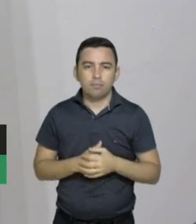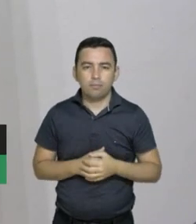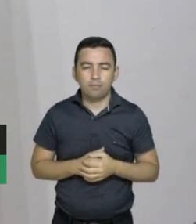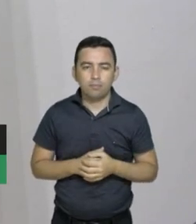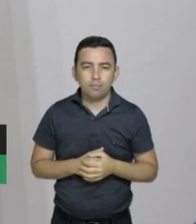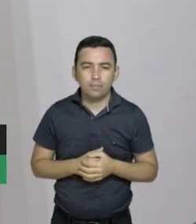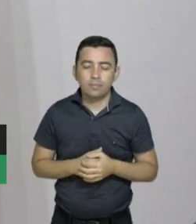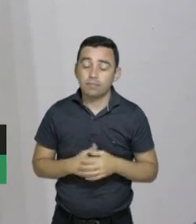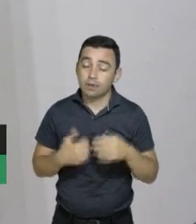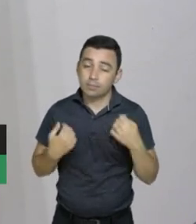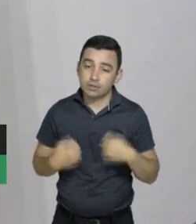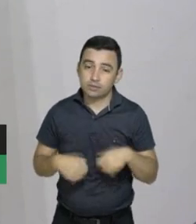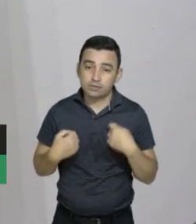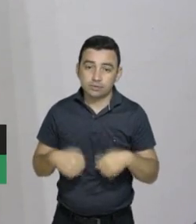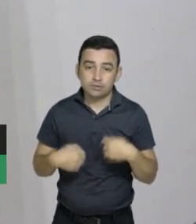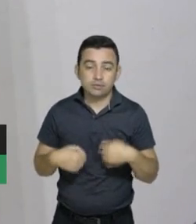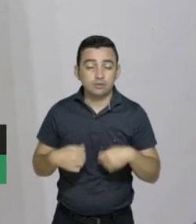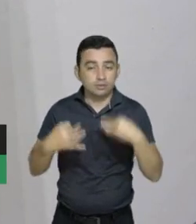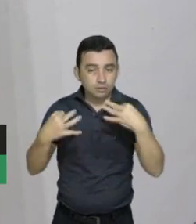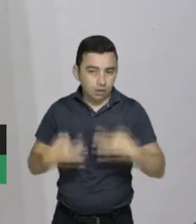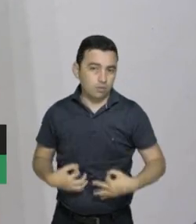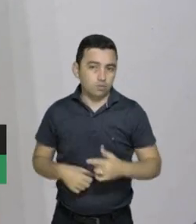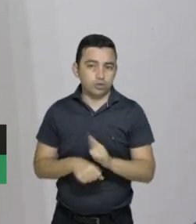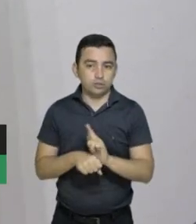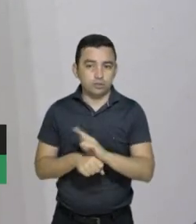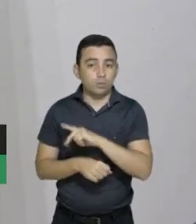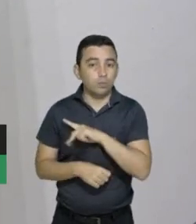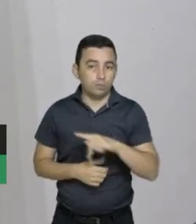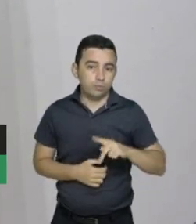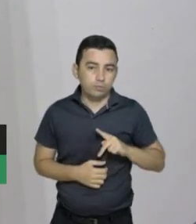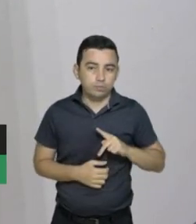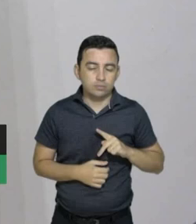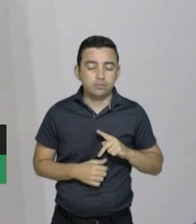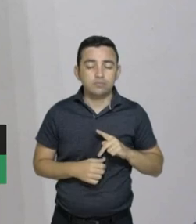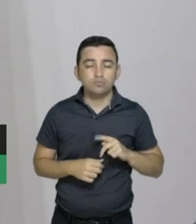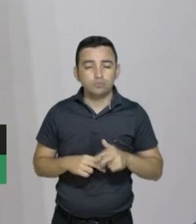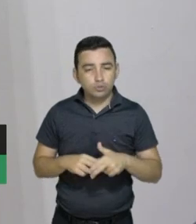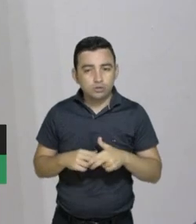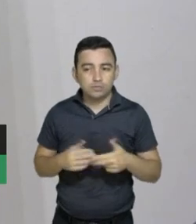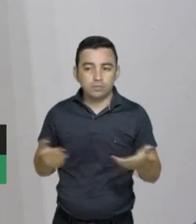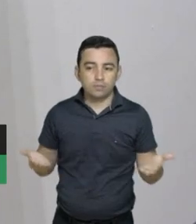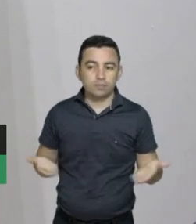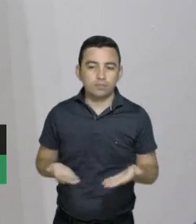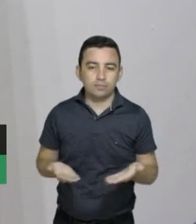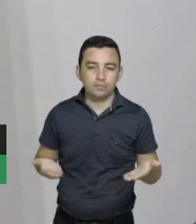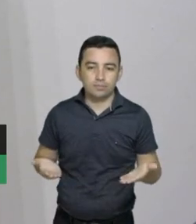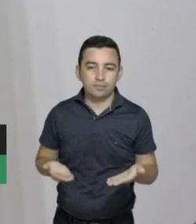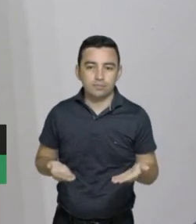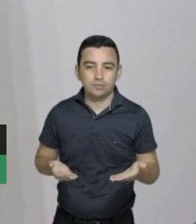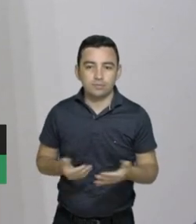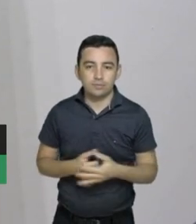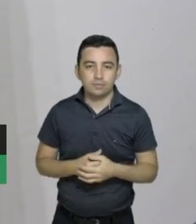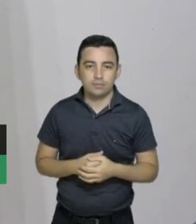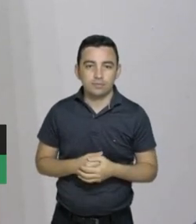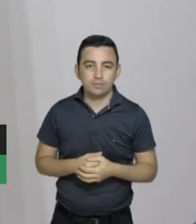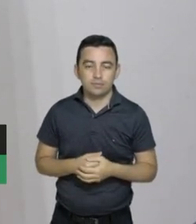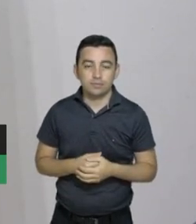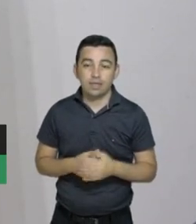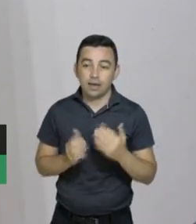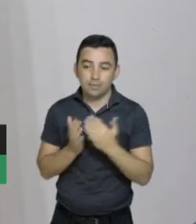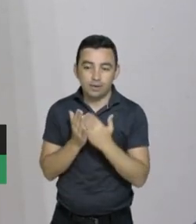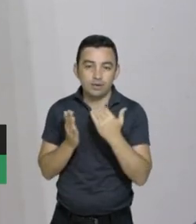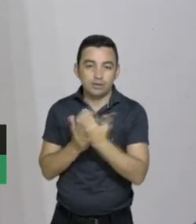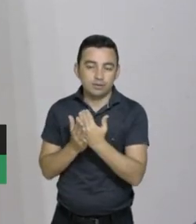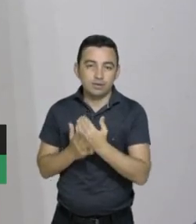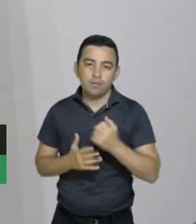precisa de Gestão Pública Então nesse momento além além da bolsa